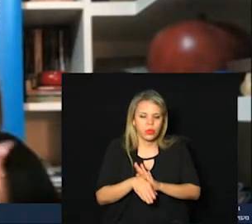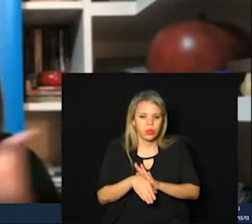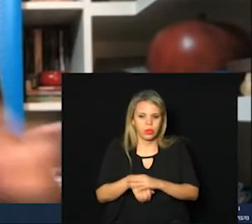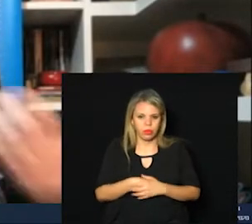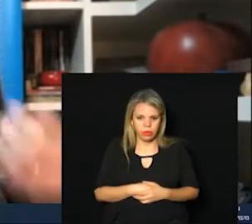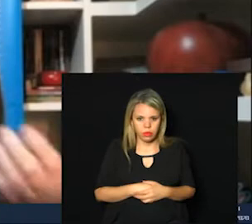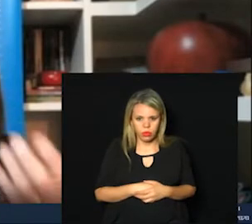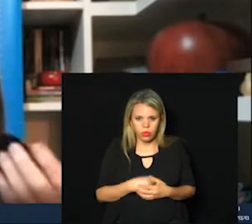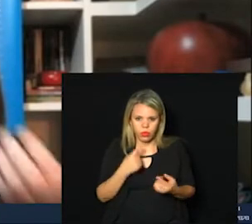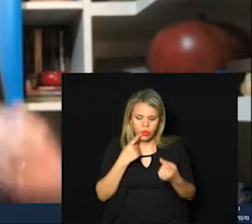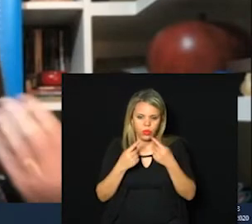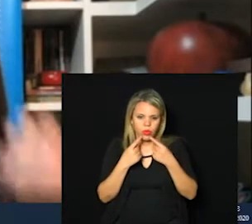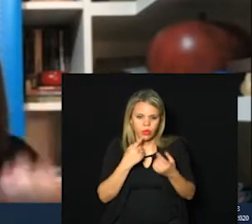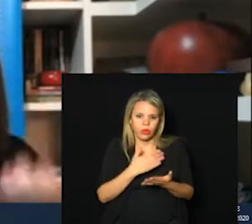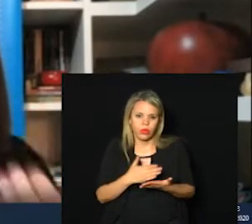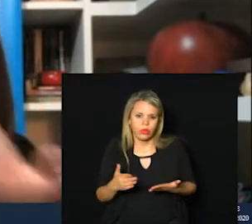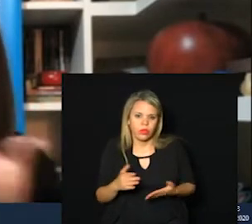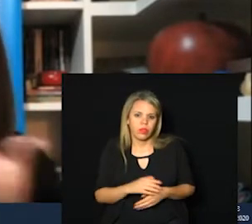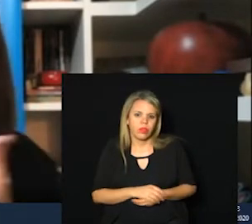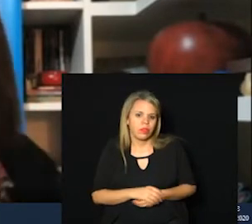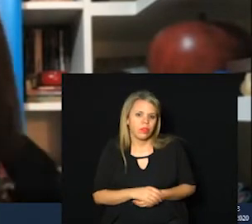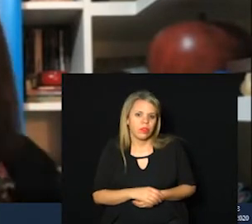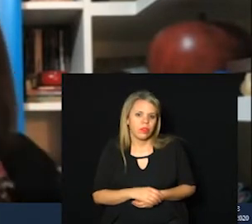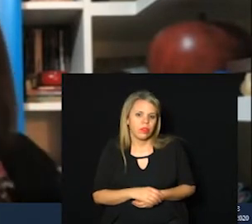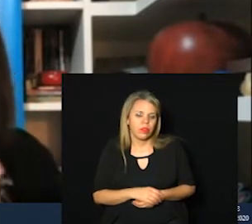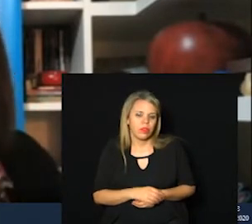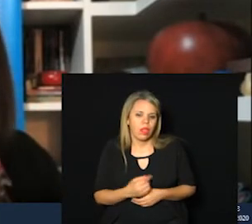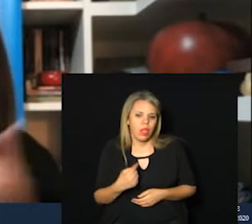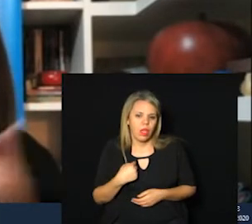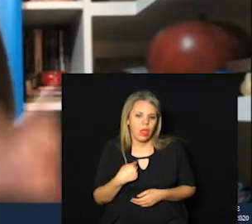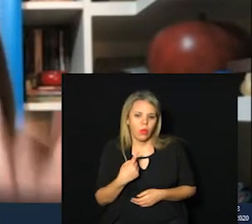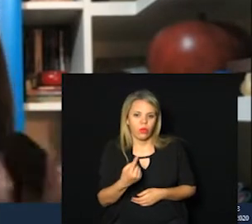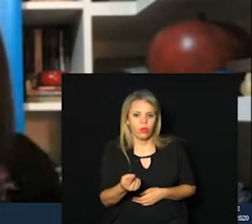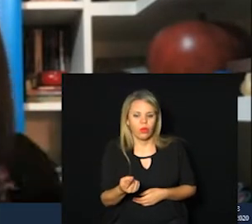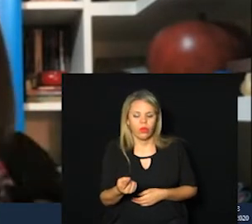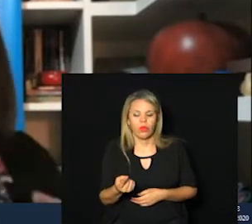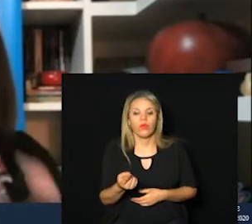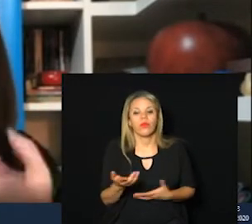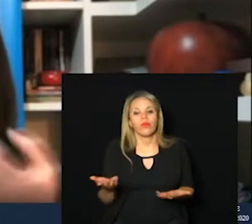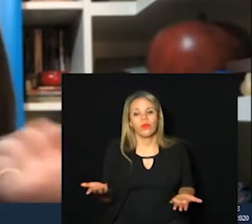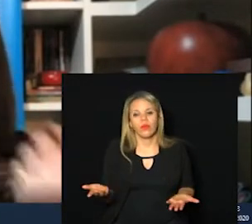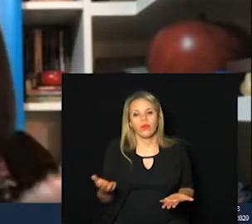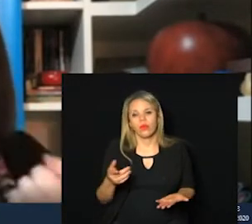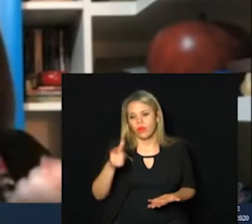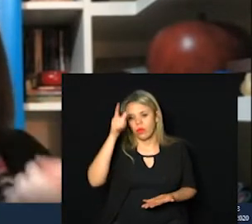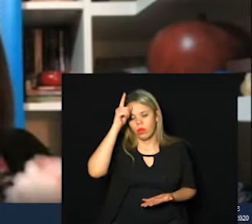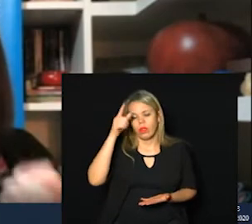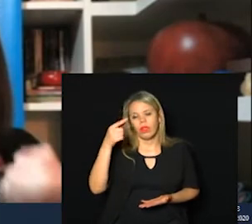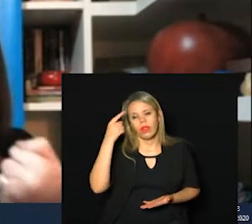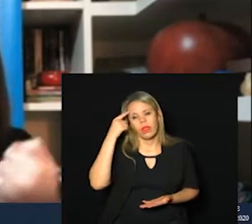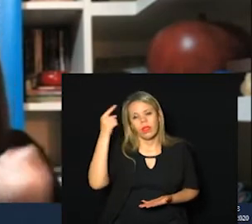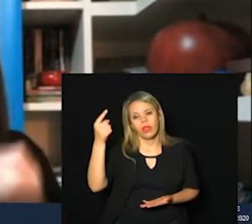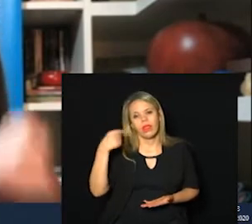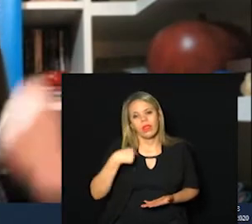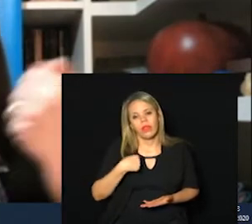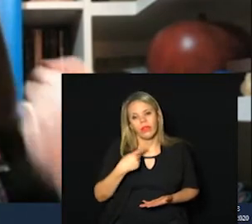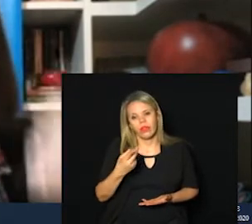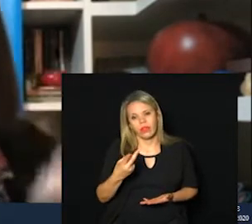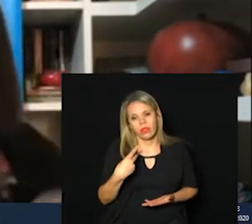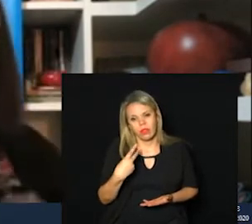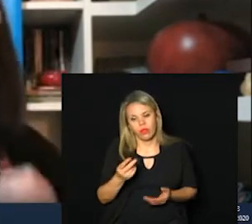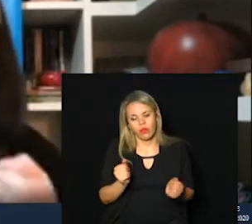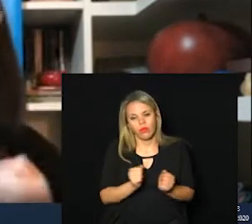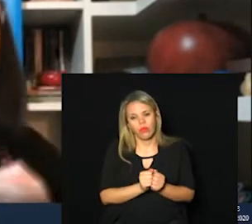do princípio eu e tu, ir und du, do alemão, a ideia de que eu e você